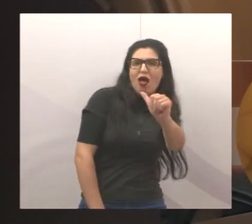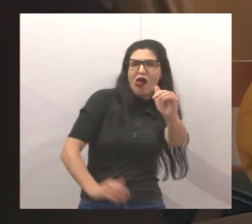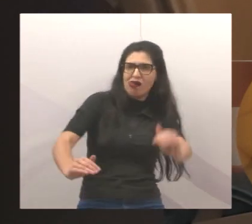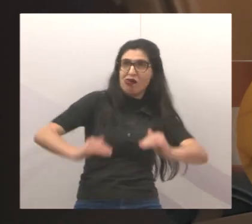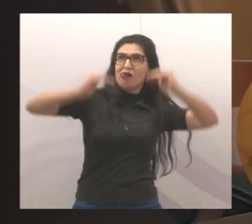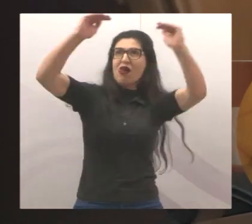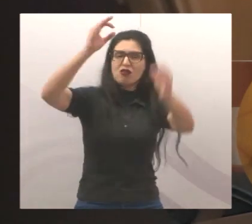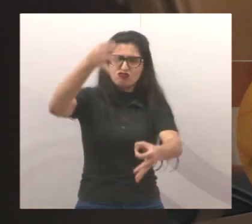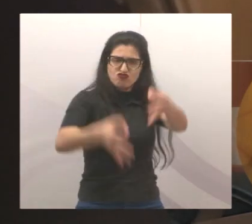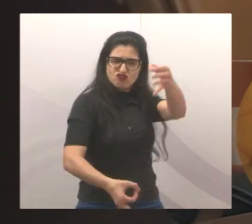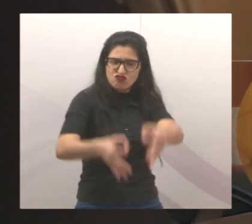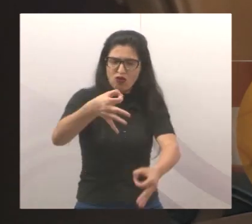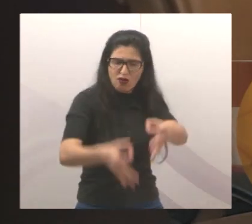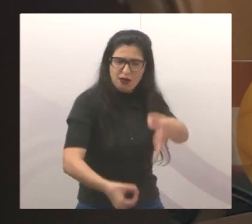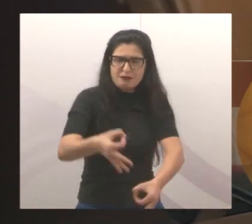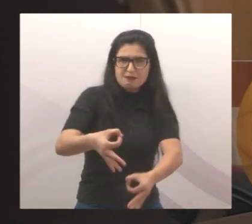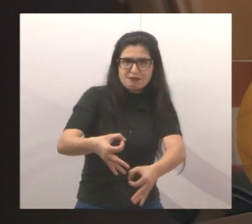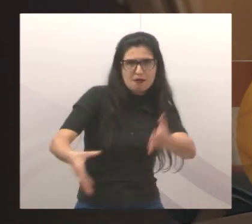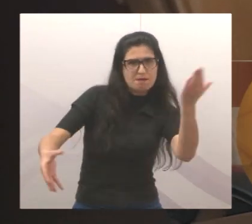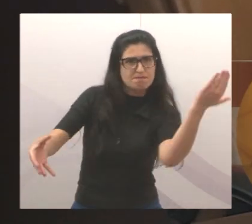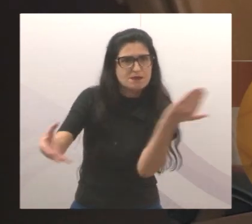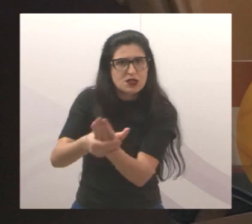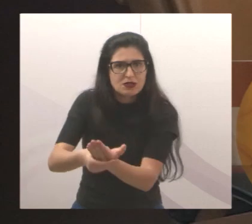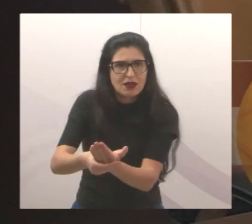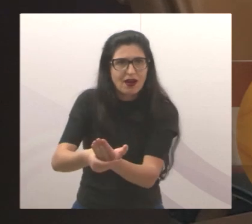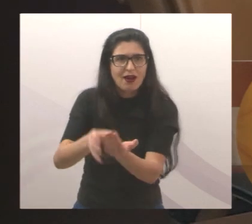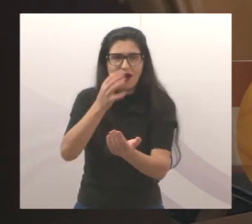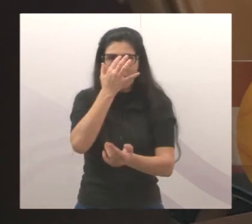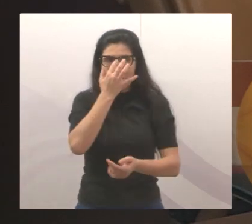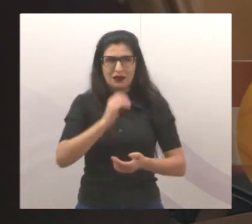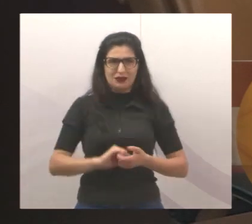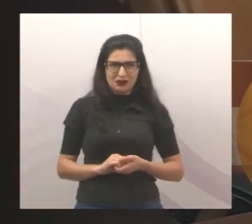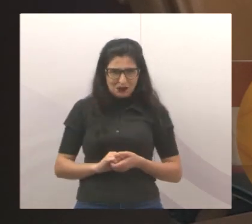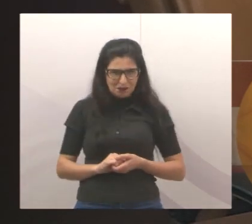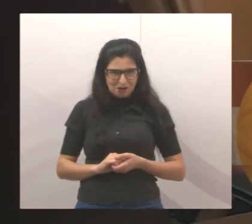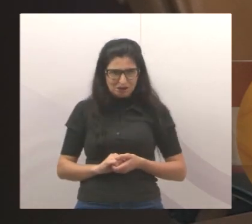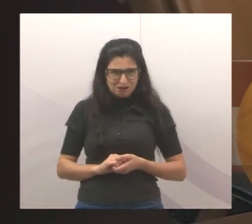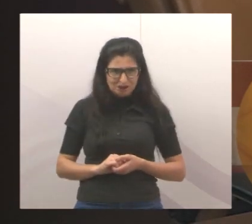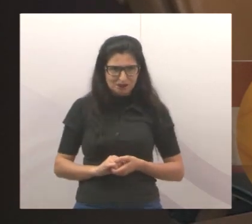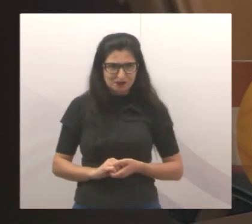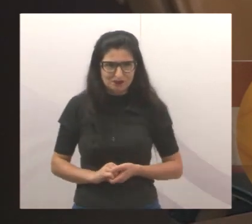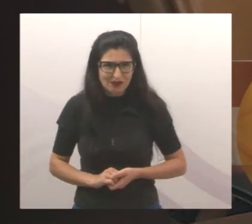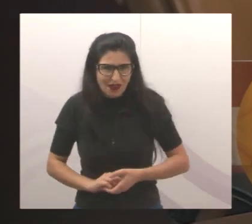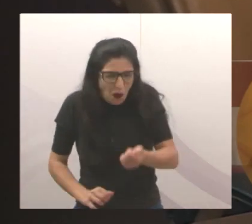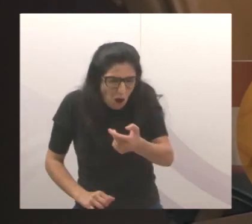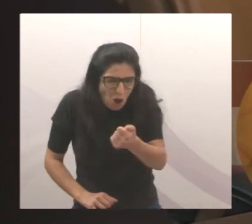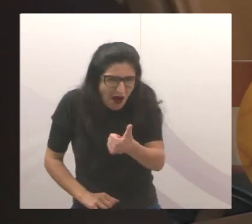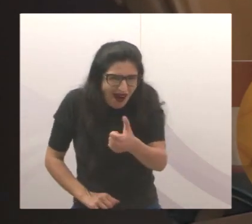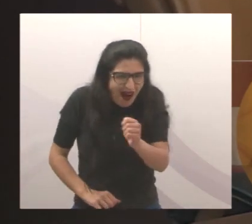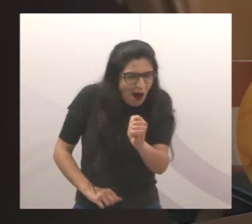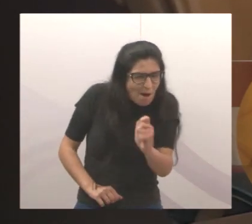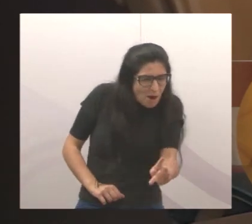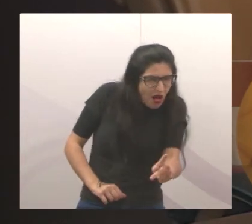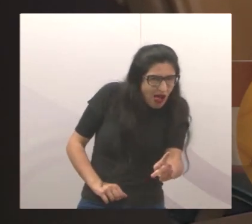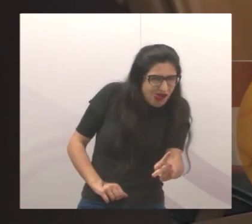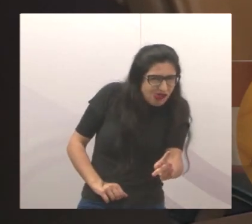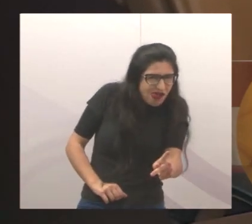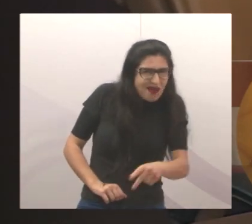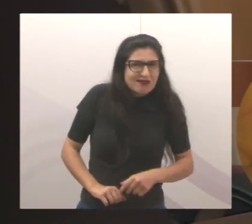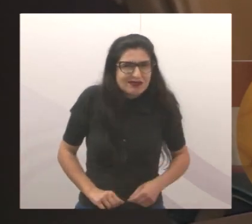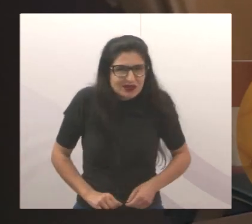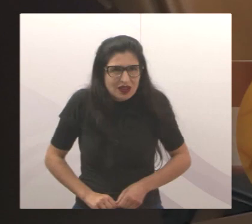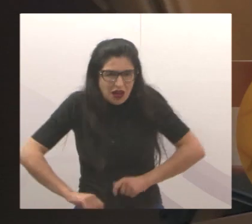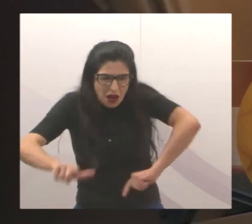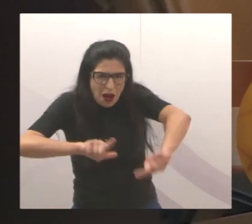moveu essa ação no apagar das luzes, no final, prestes a se aposentar, de mais